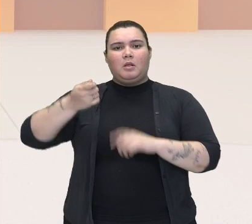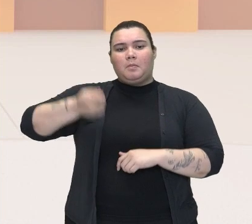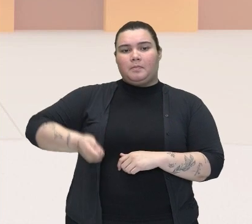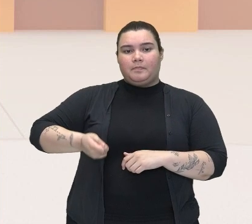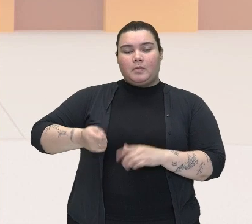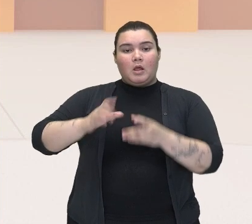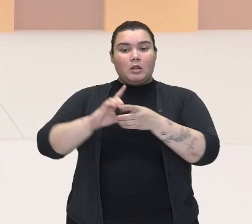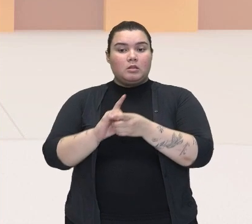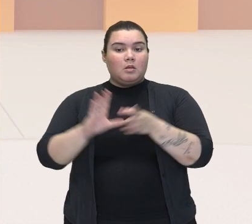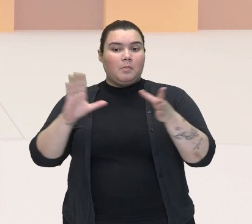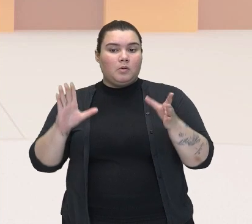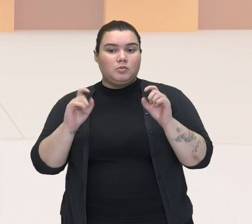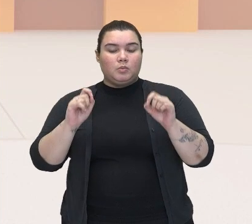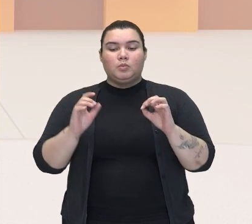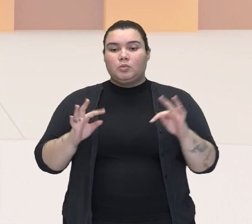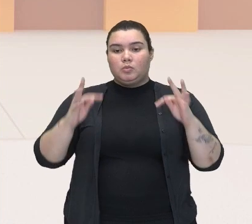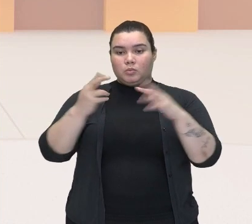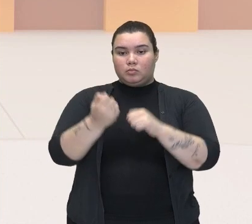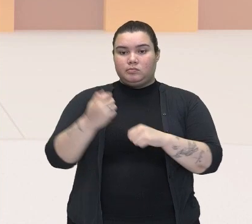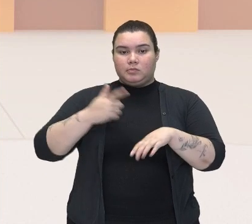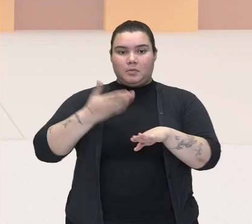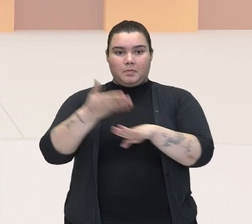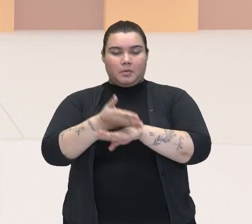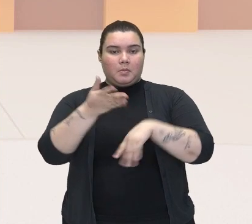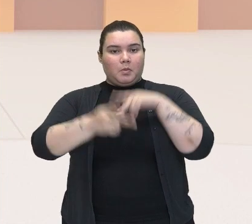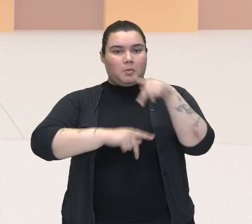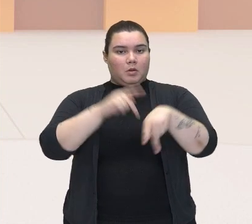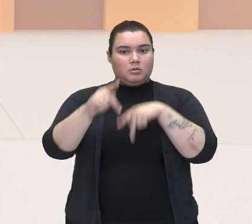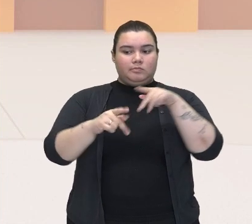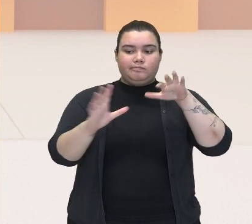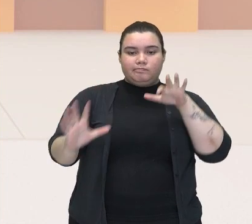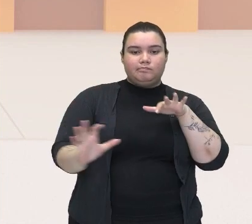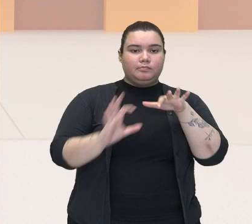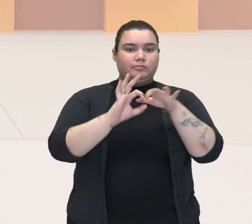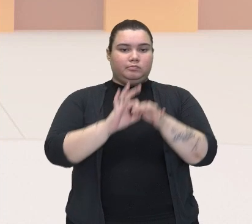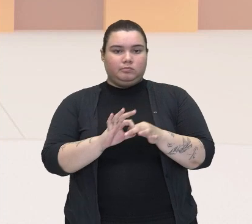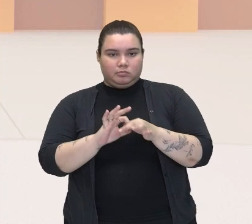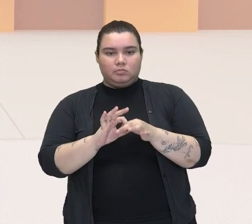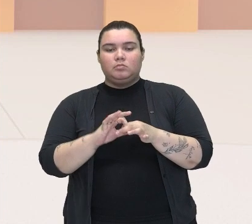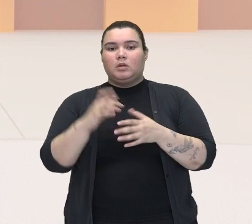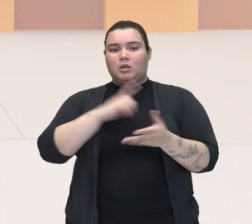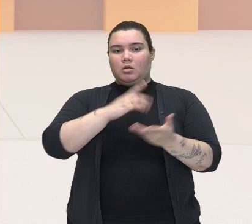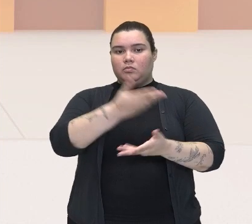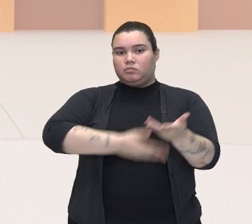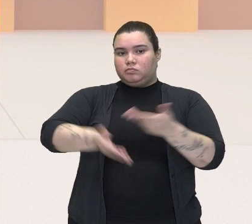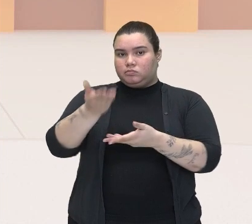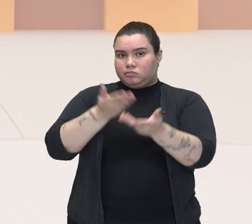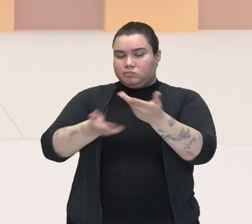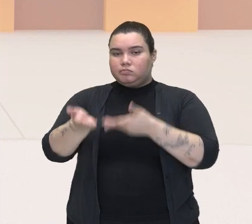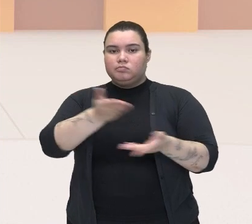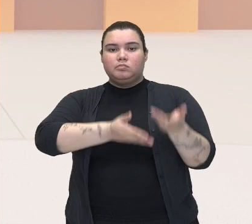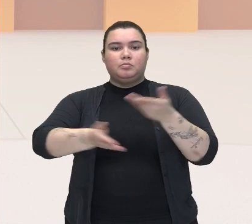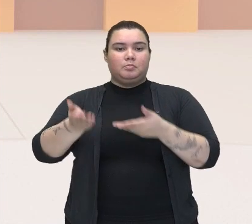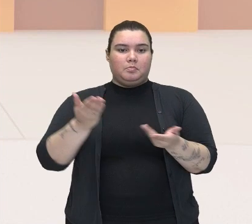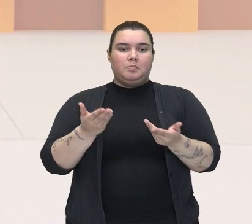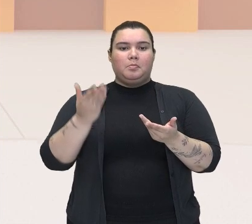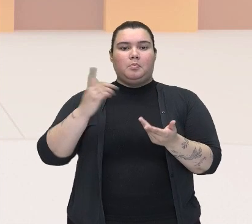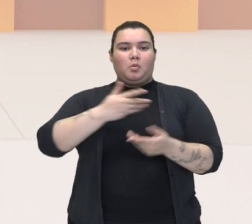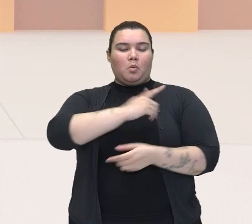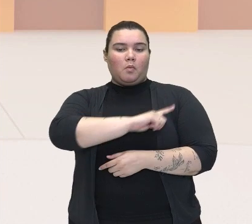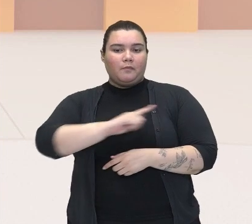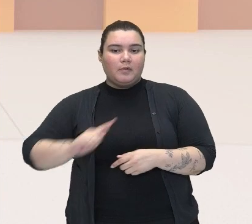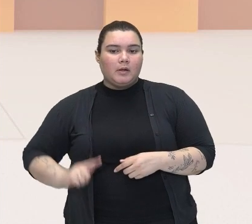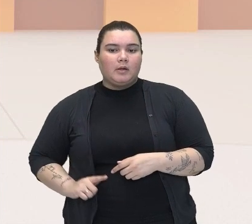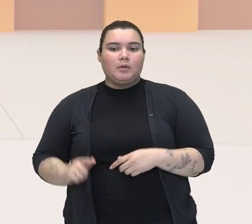democracia é quando há participação, né, do povo, da população, né, e há essa troca, né, de